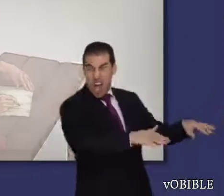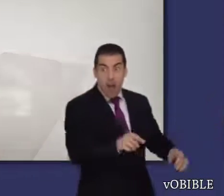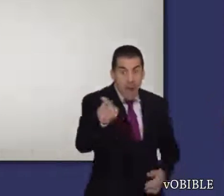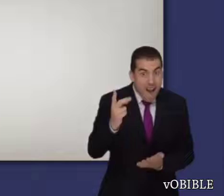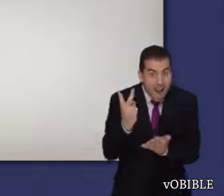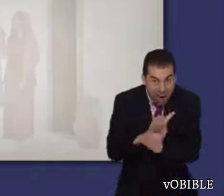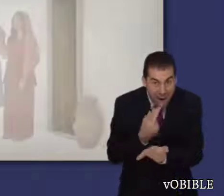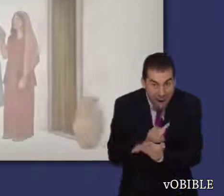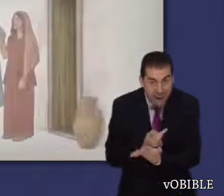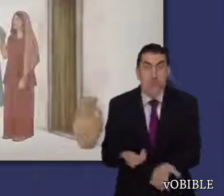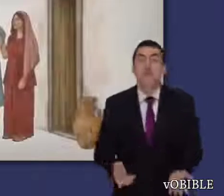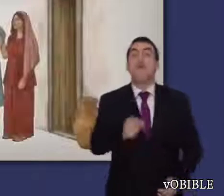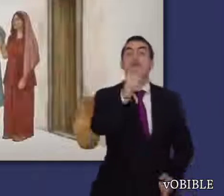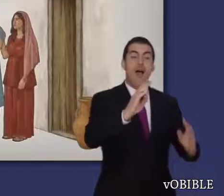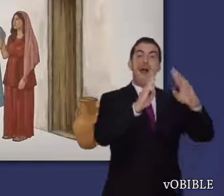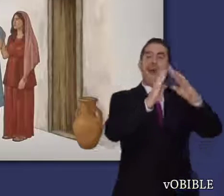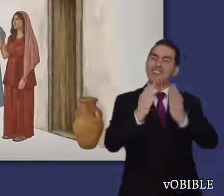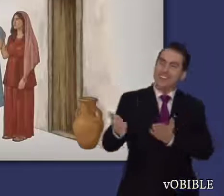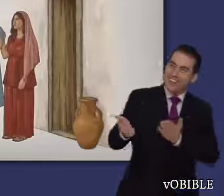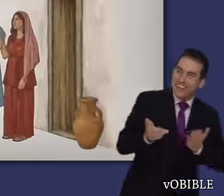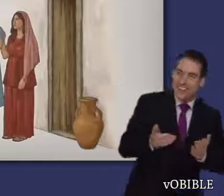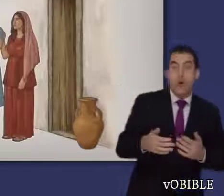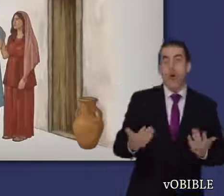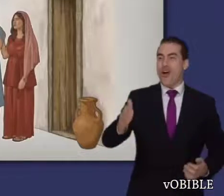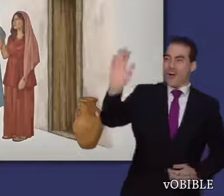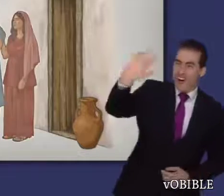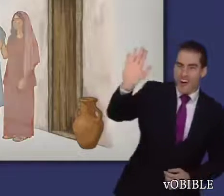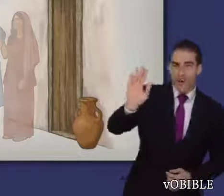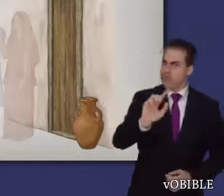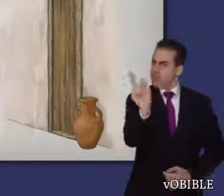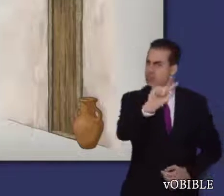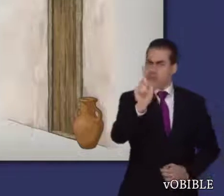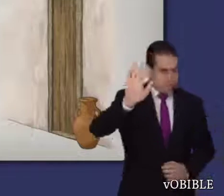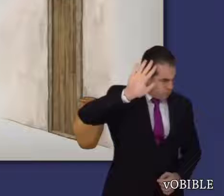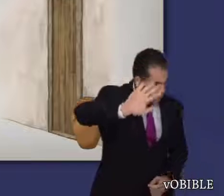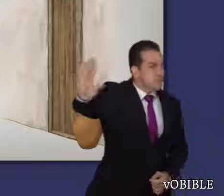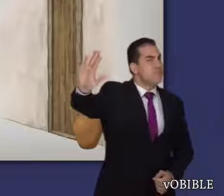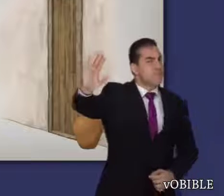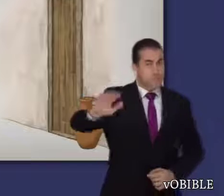Ele diz: "Não o recebam na sua casa, nem o cumprimentem."